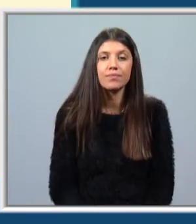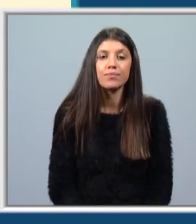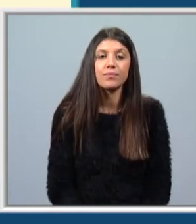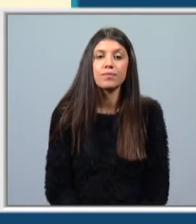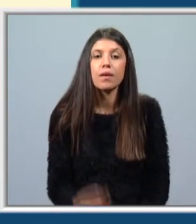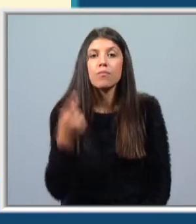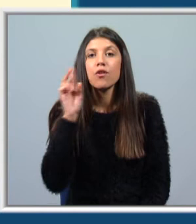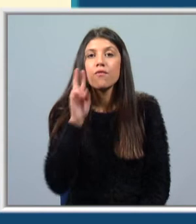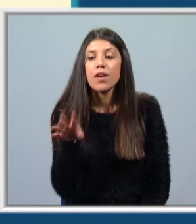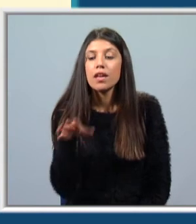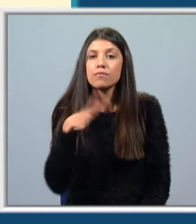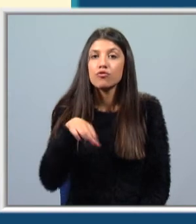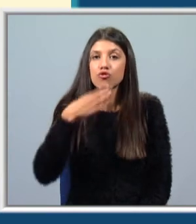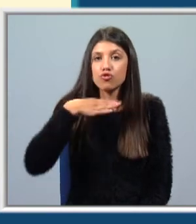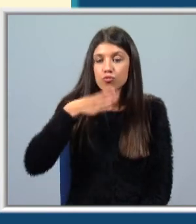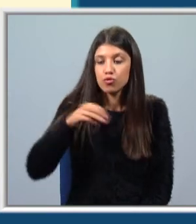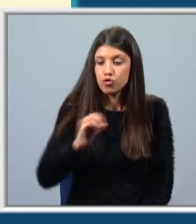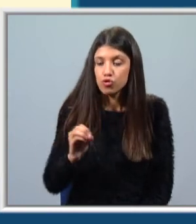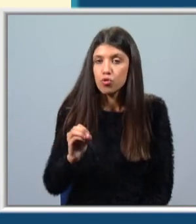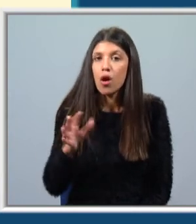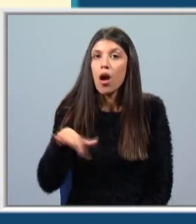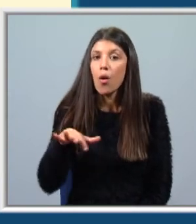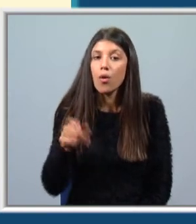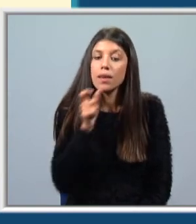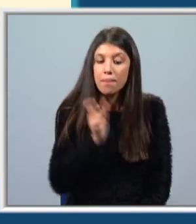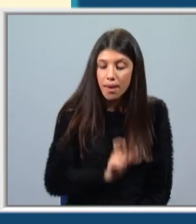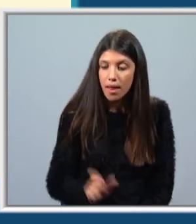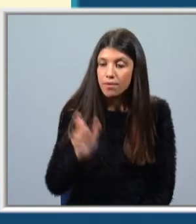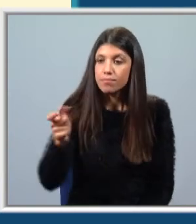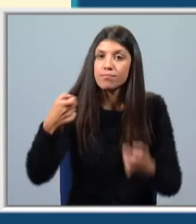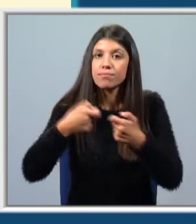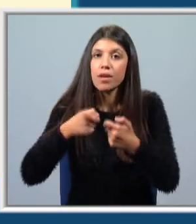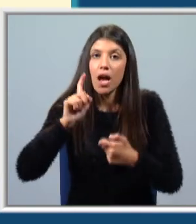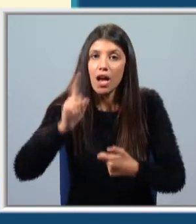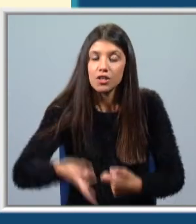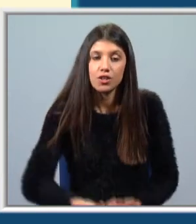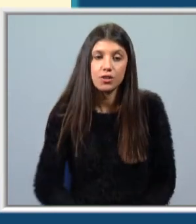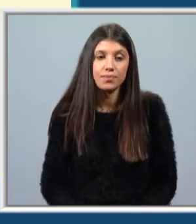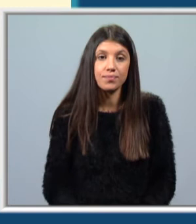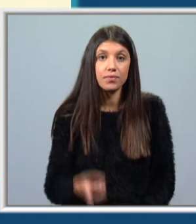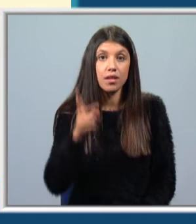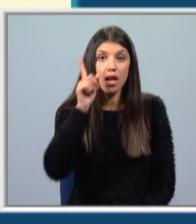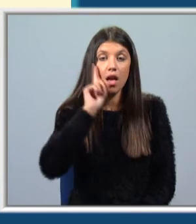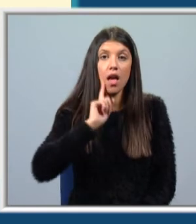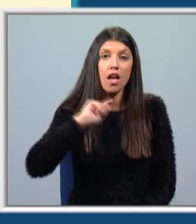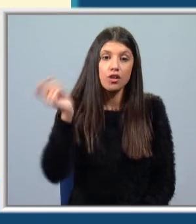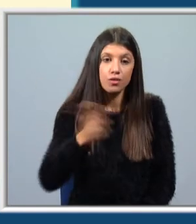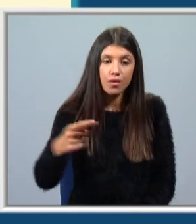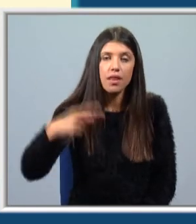das palavrinhas que temos de utilizar para completar. As fadas